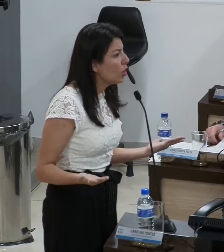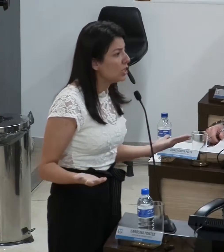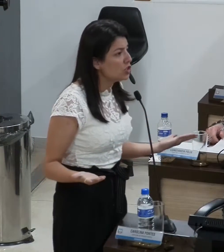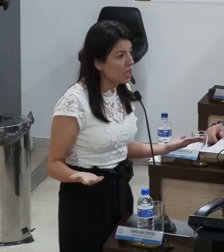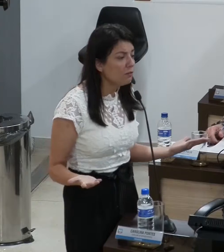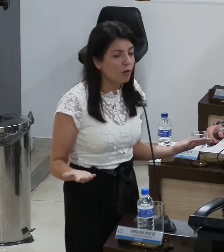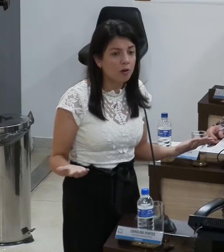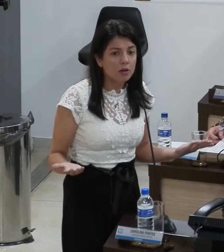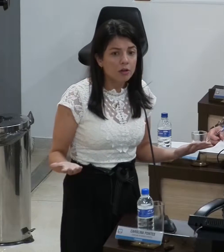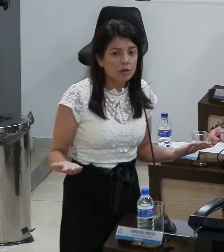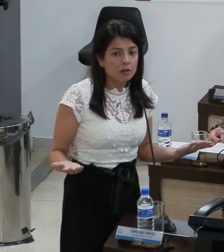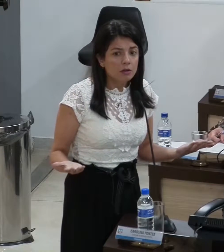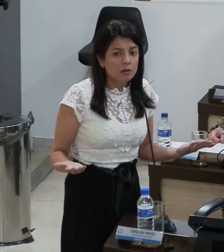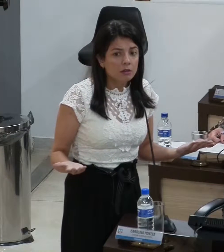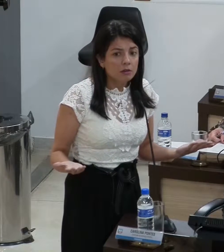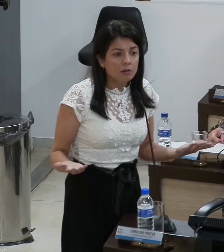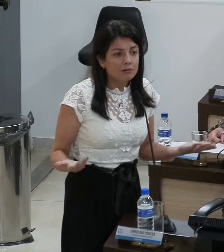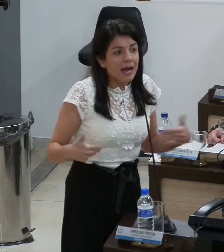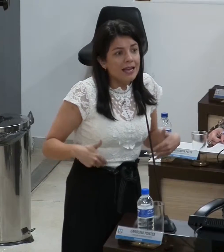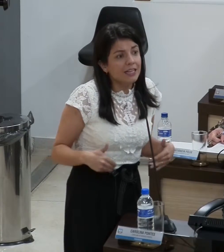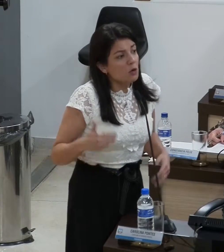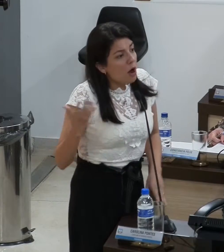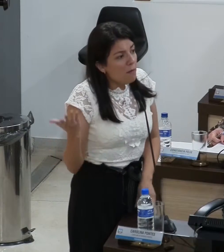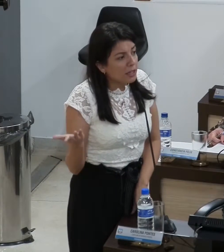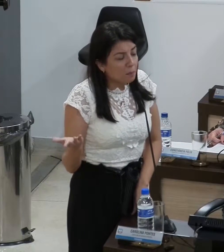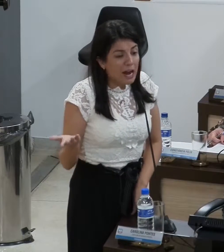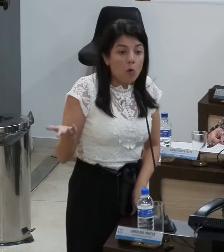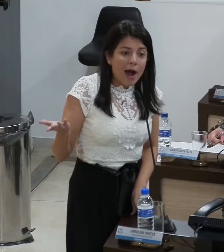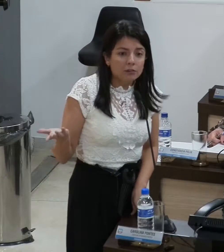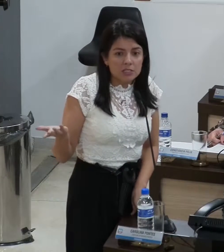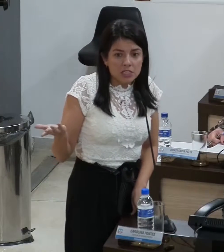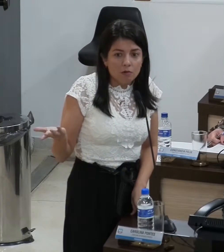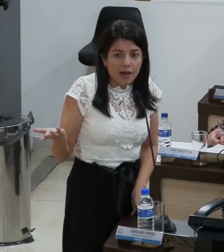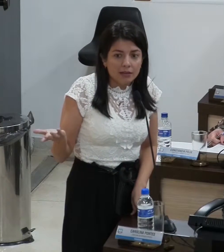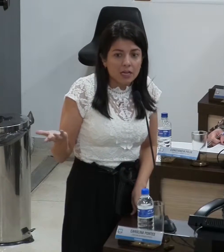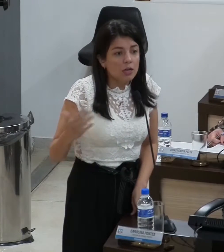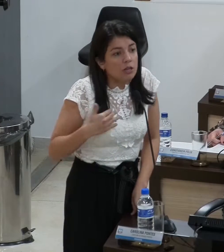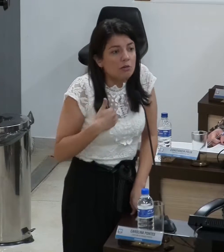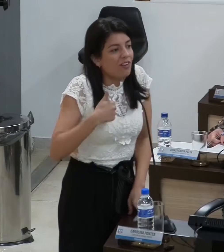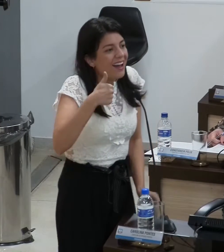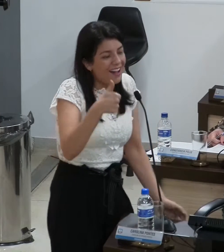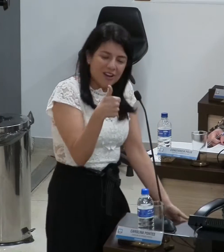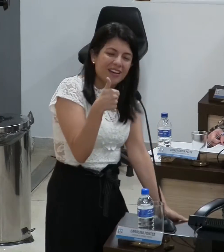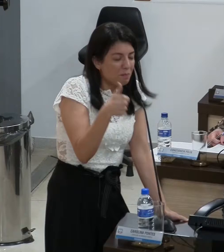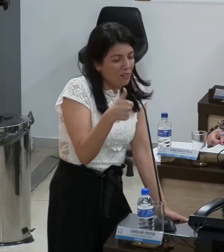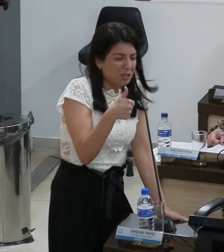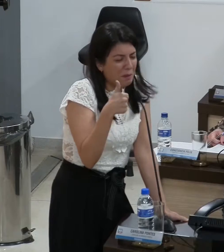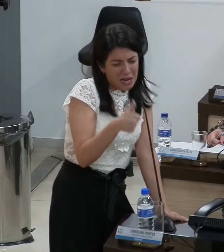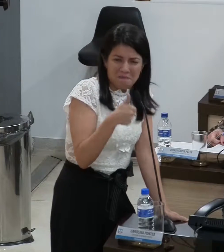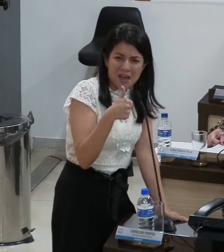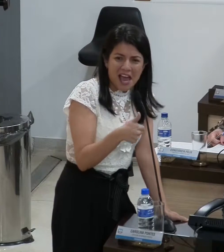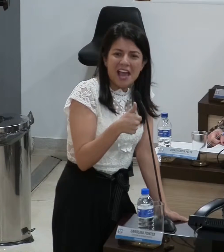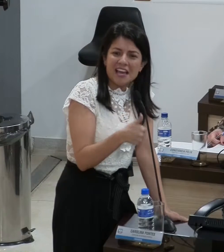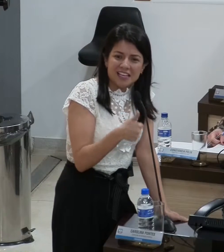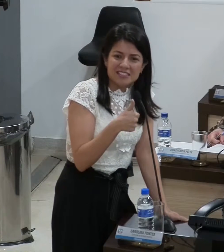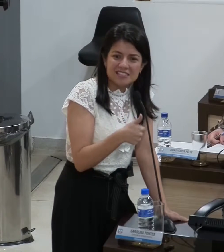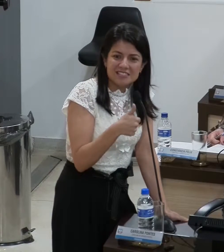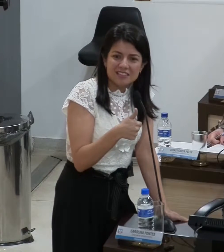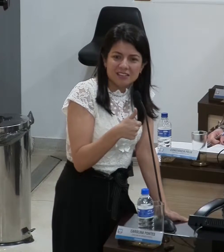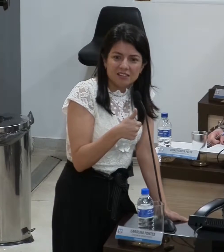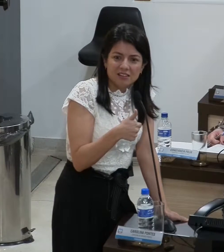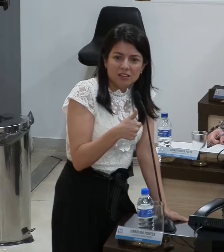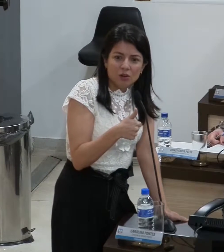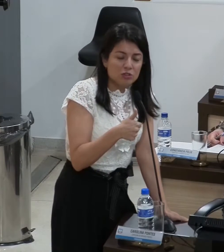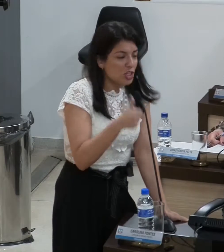transporte coletivo. Daí tem um aumento para 4,50 e eu tenho que falar, prefeito,